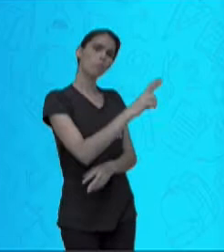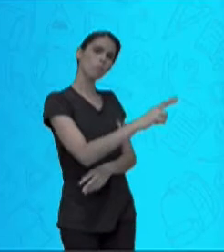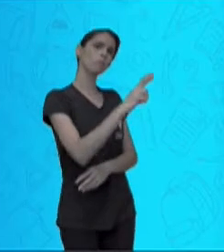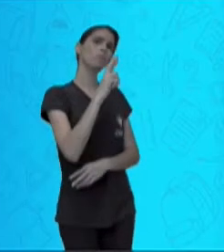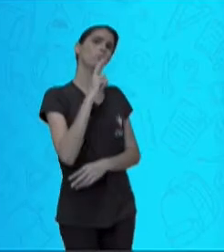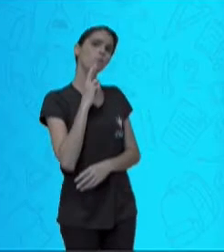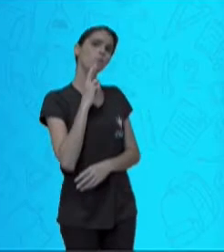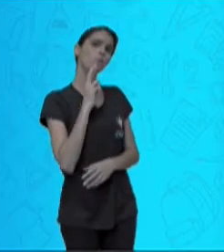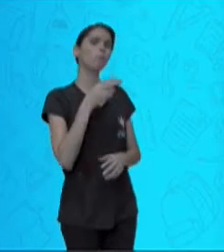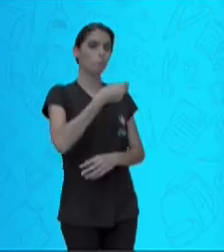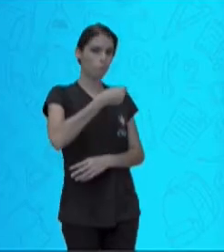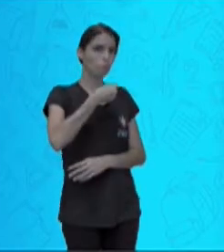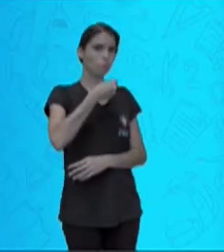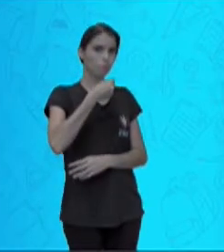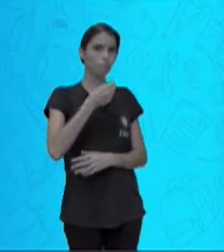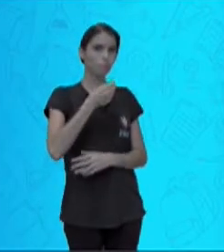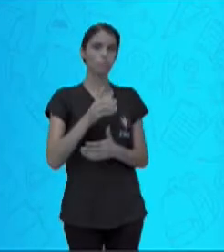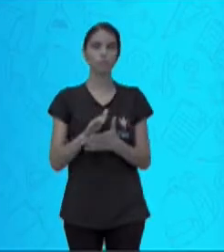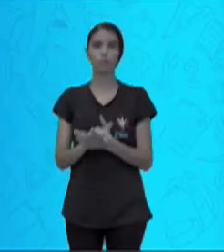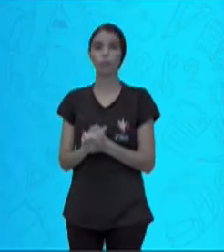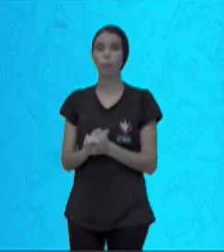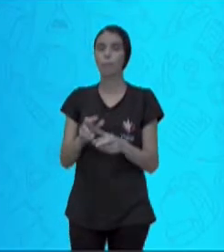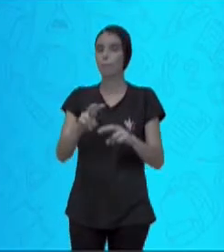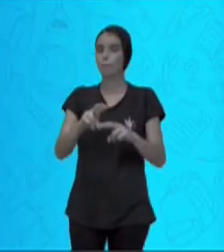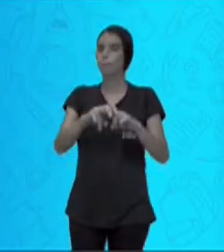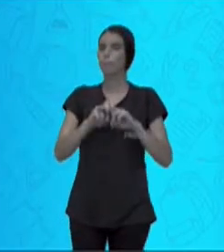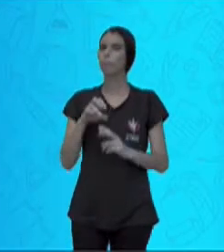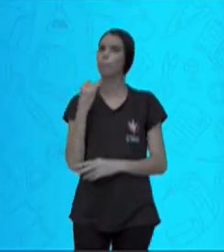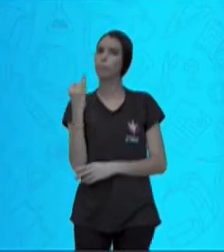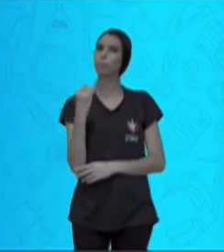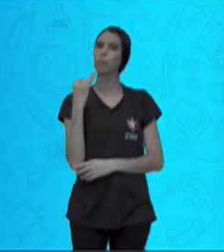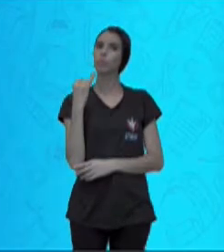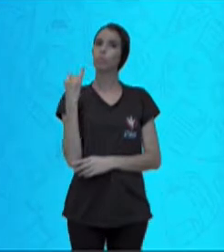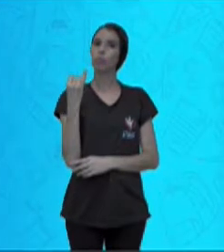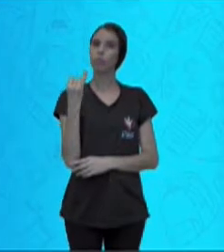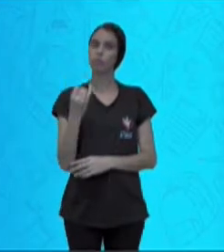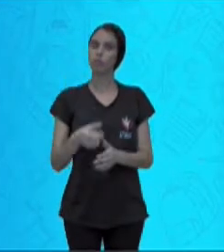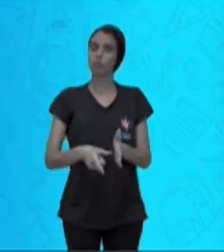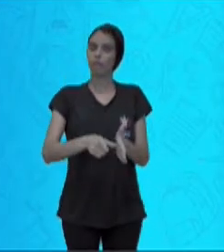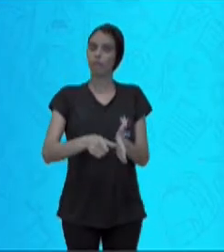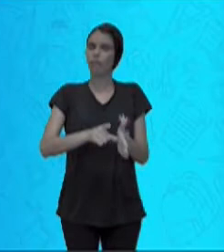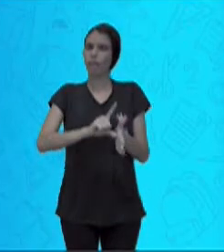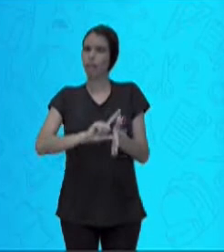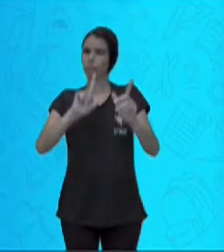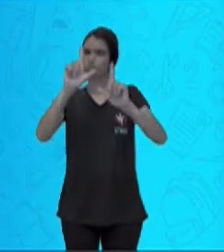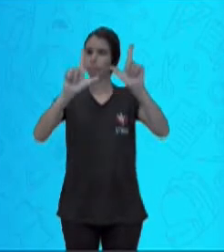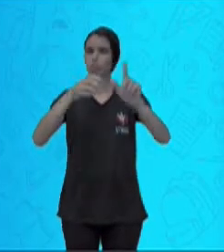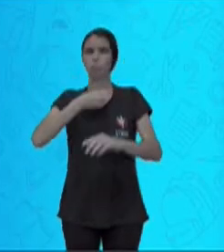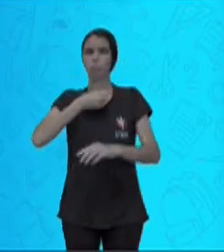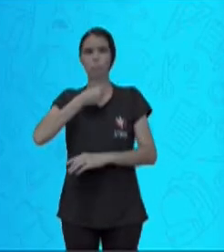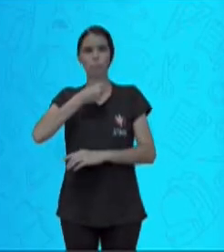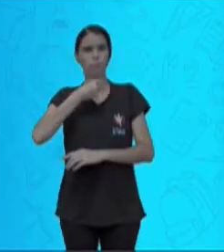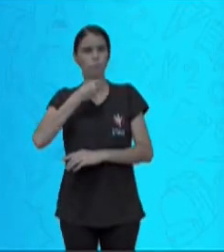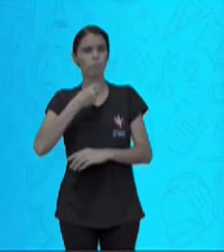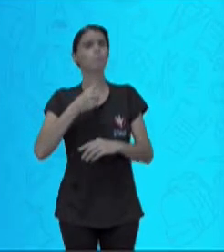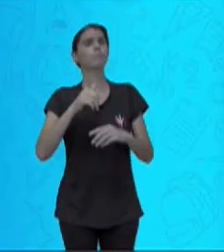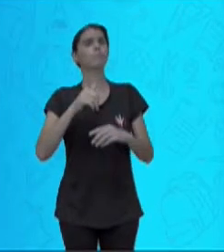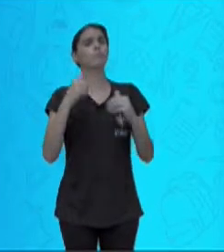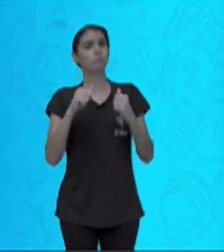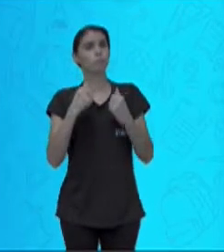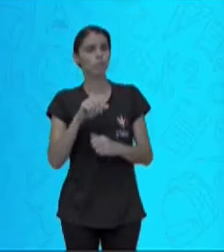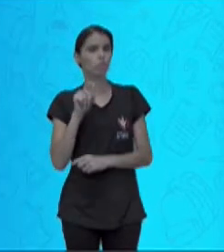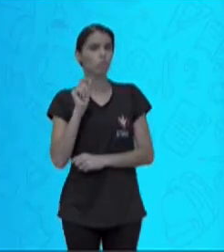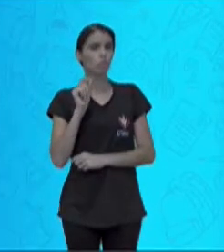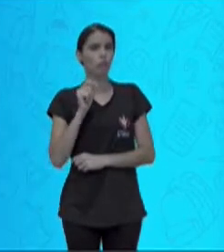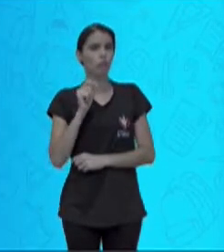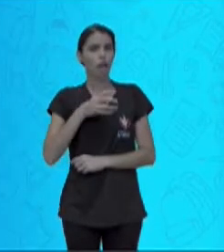importante ter uma preparação prévia. Sim, antes de iniciar a entrevista, o